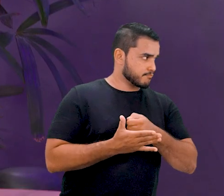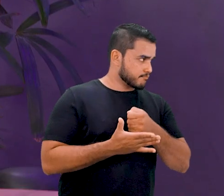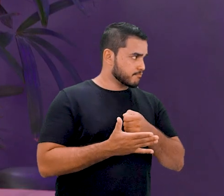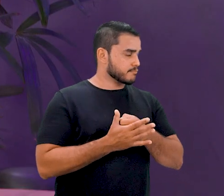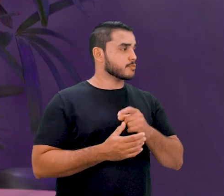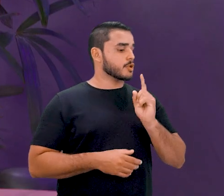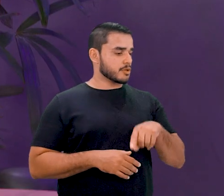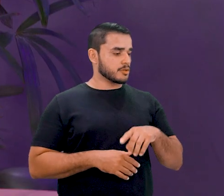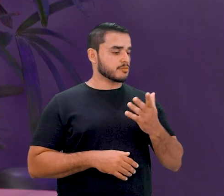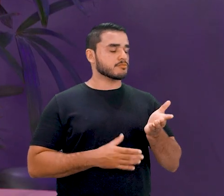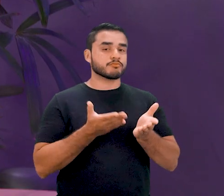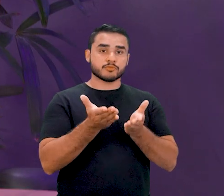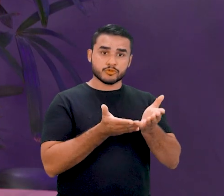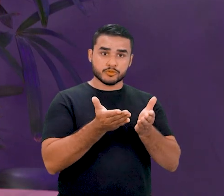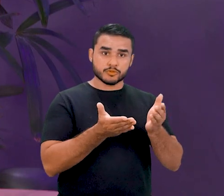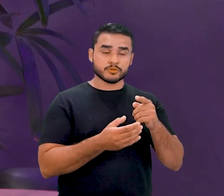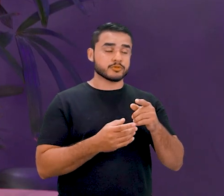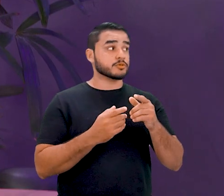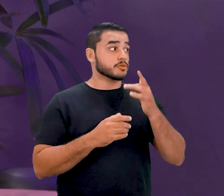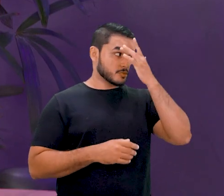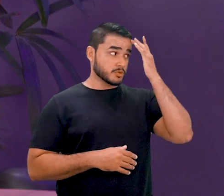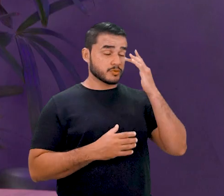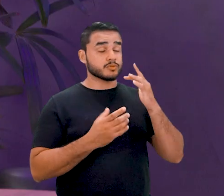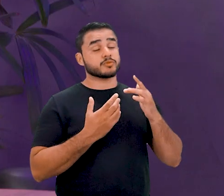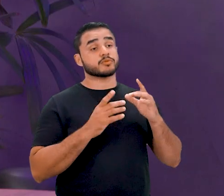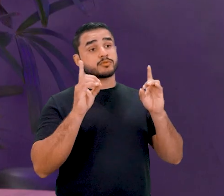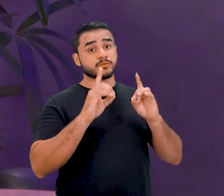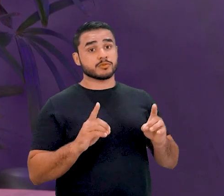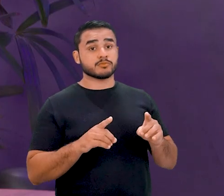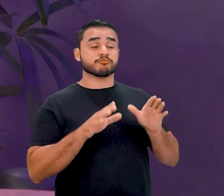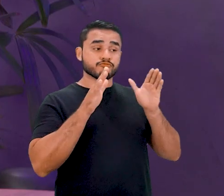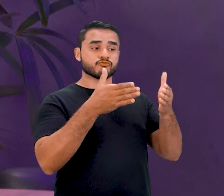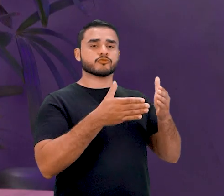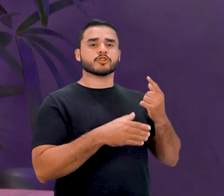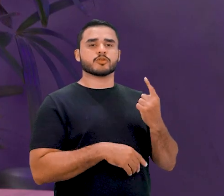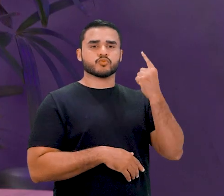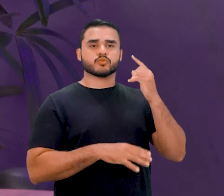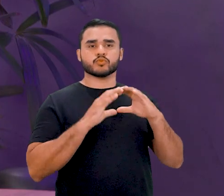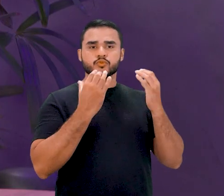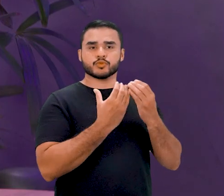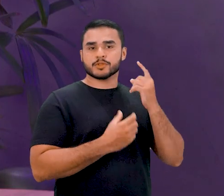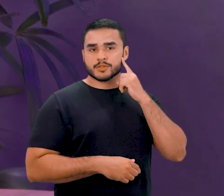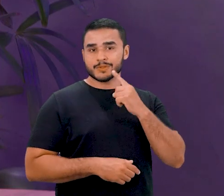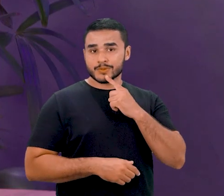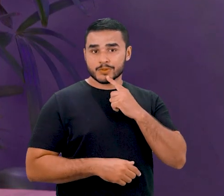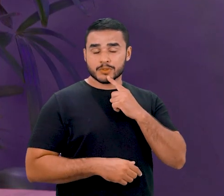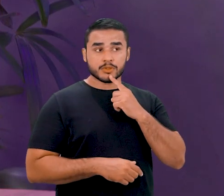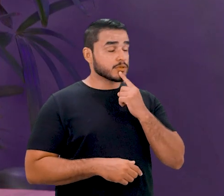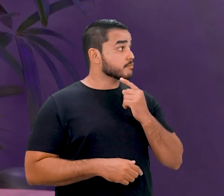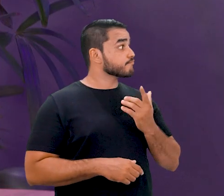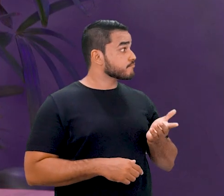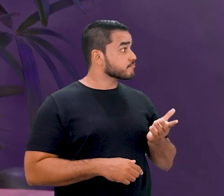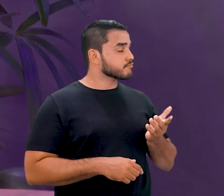de pessoas, atendimento a pessoas com deficiência e, mais especificamente, também a comunidade surda. Então, a Que gente não é